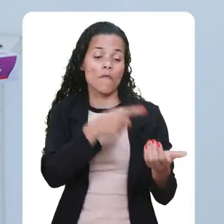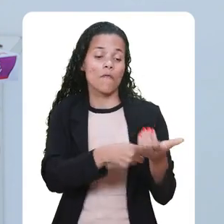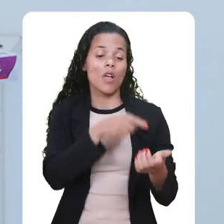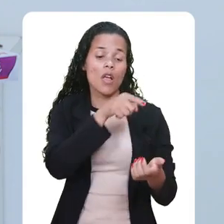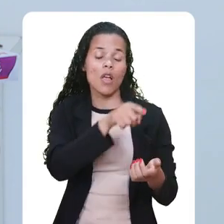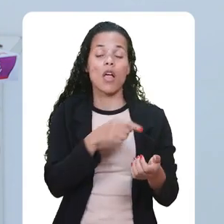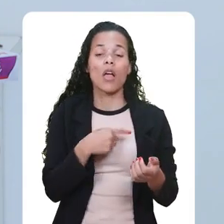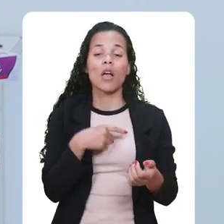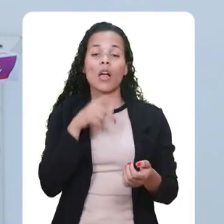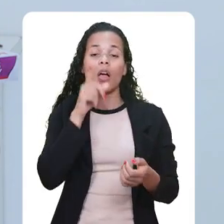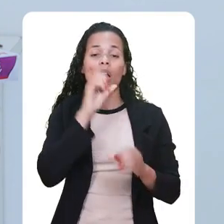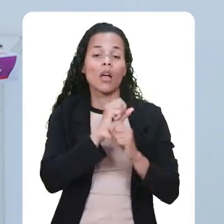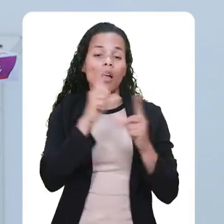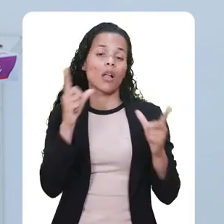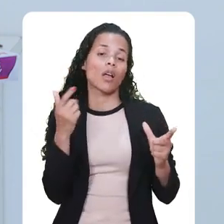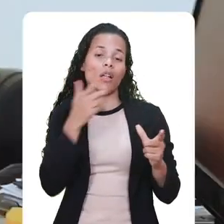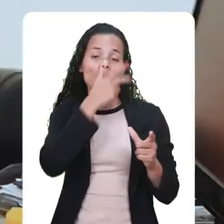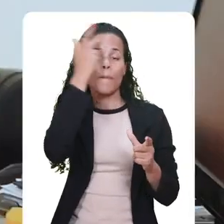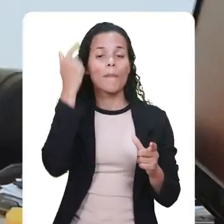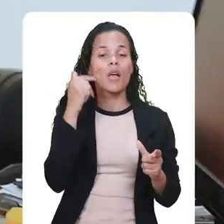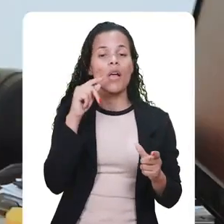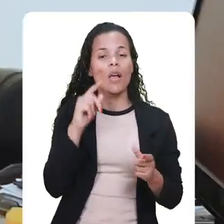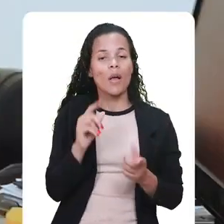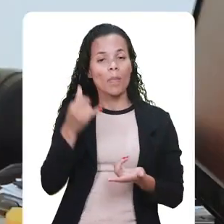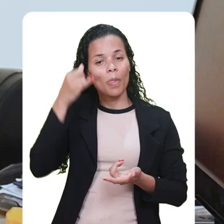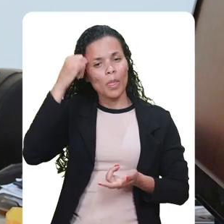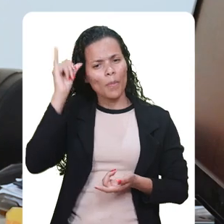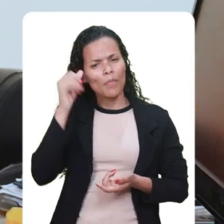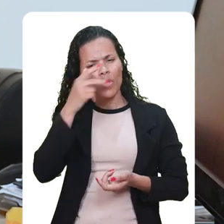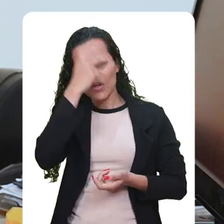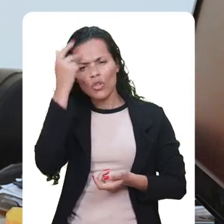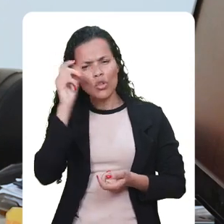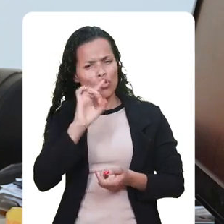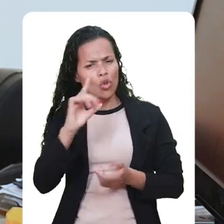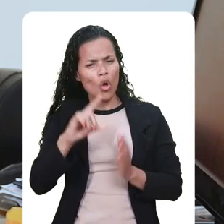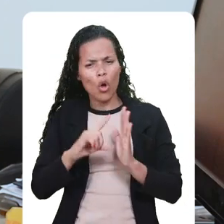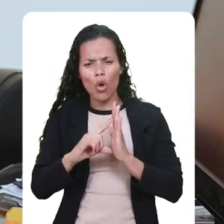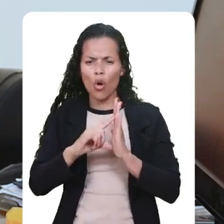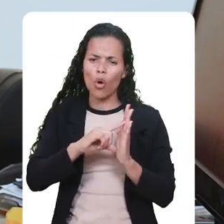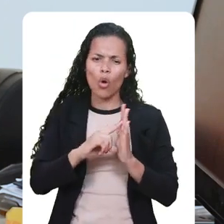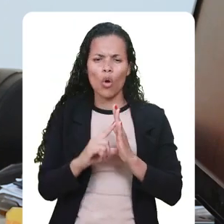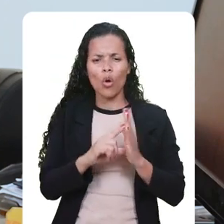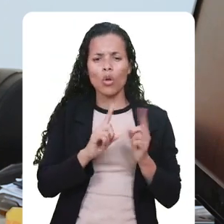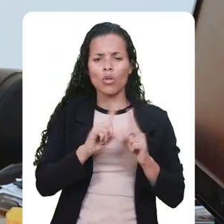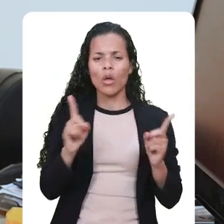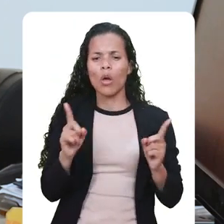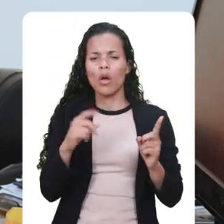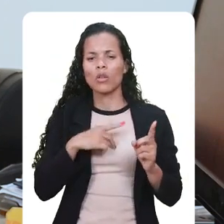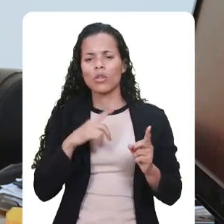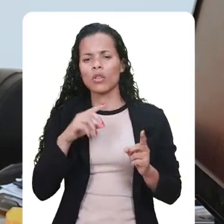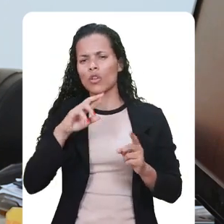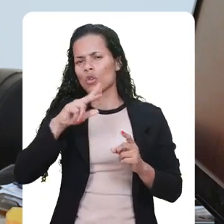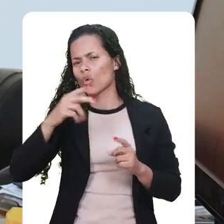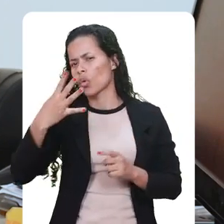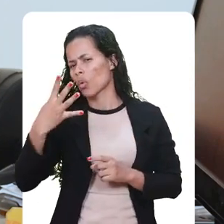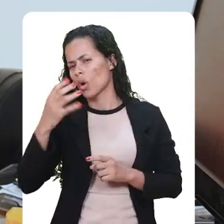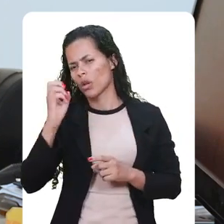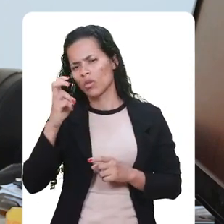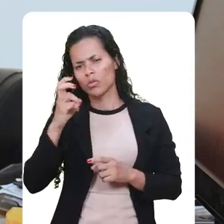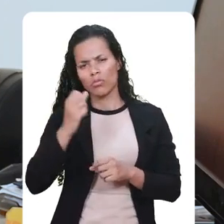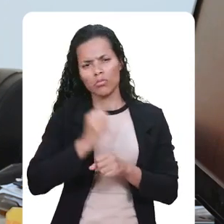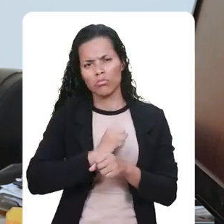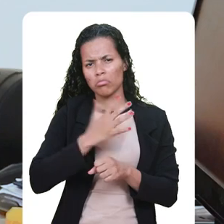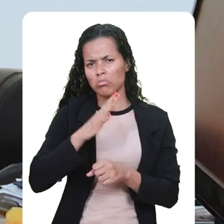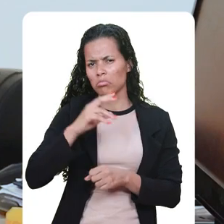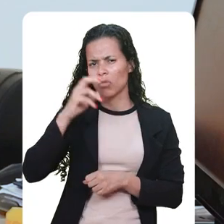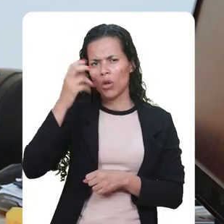aquelas indicações. E claro, alguns bois que preservam, eles não saem só no carnaval, né? Hoje a gente já tem pelo menos uns